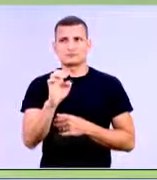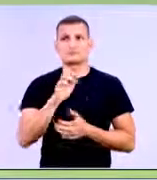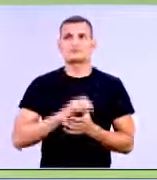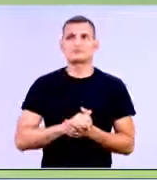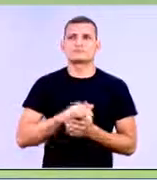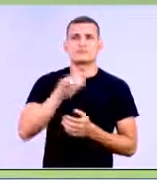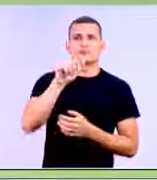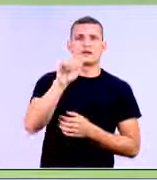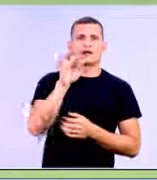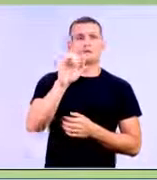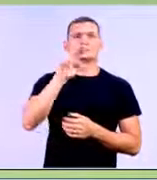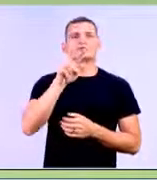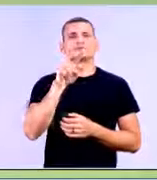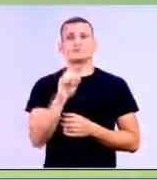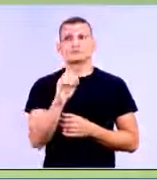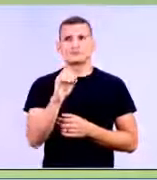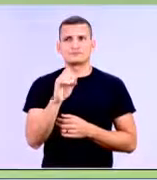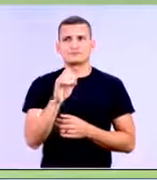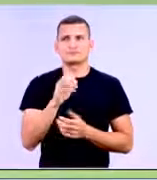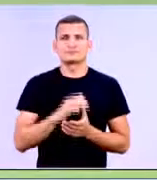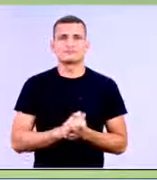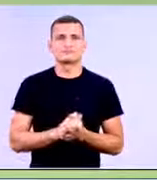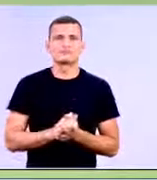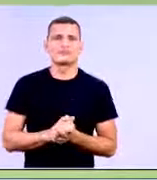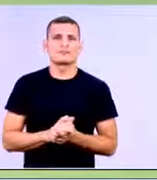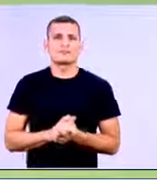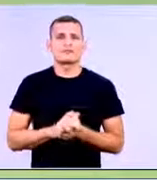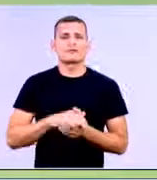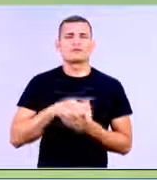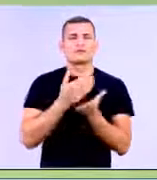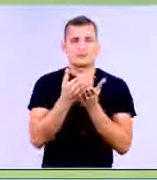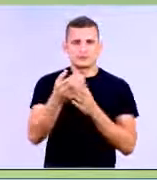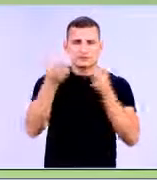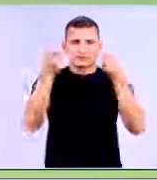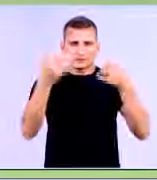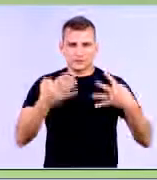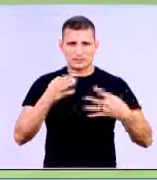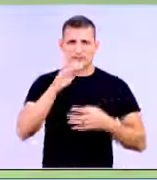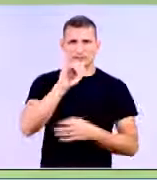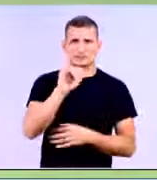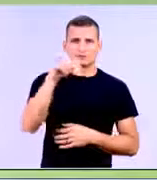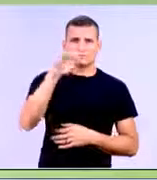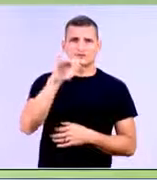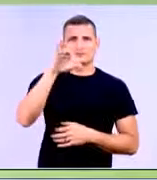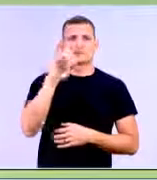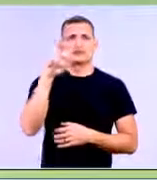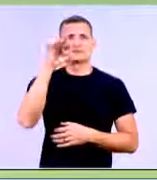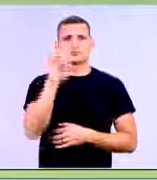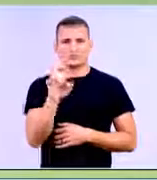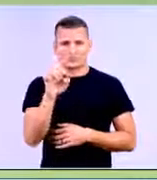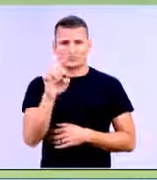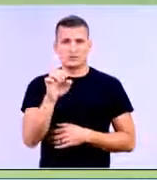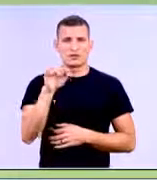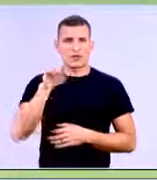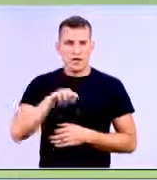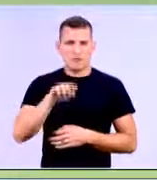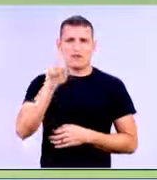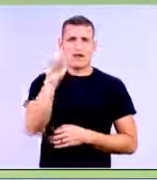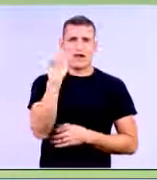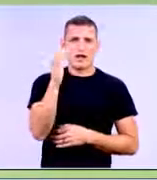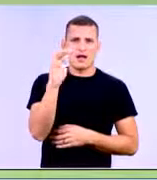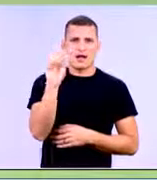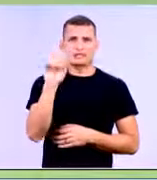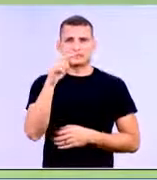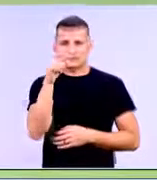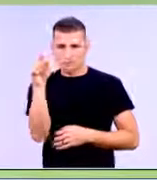ser um ativo. Então, vamos começar pelo incidente, que ele é definido como uma ação